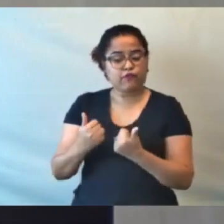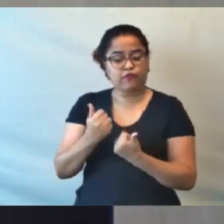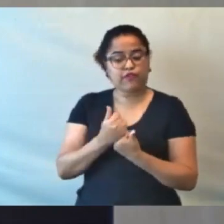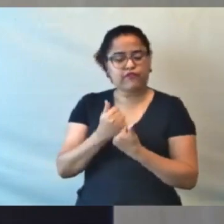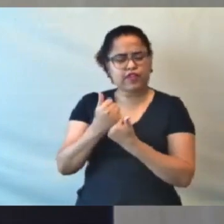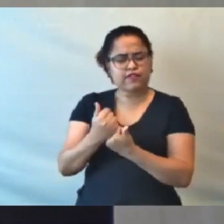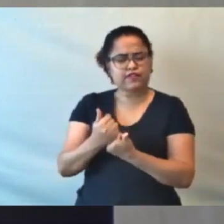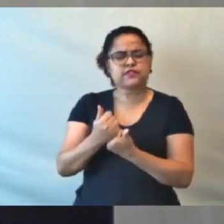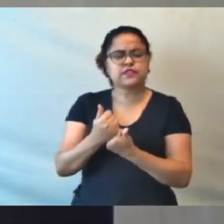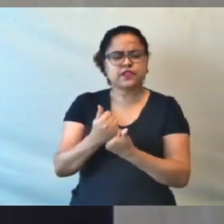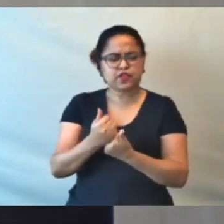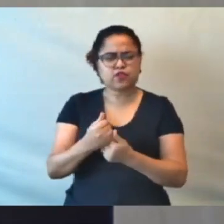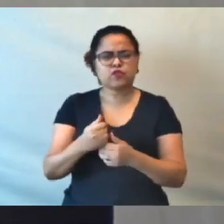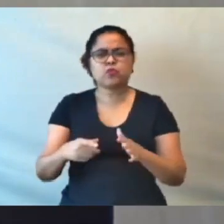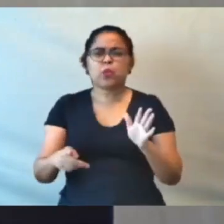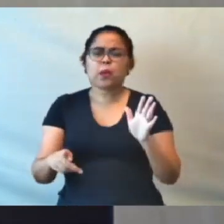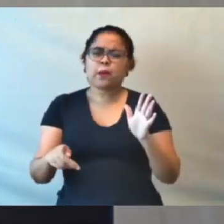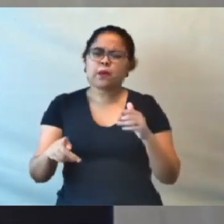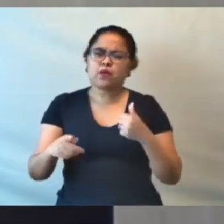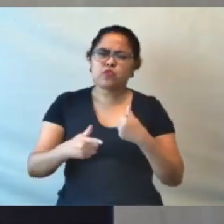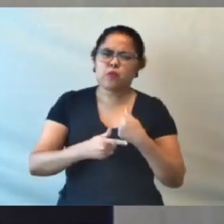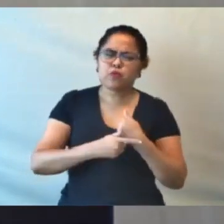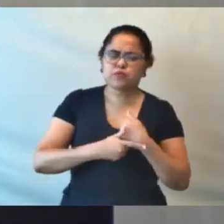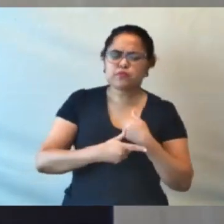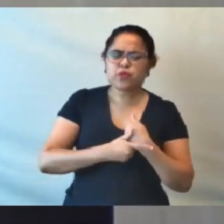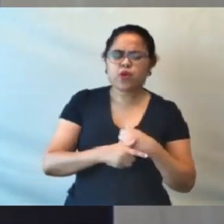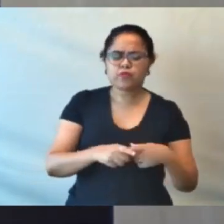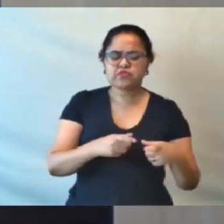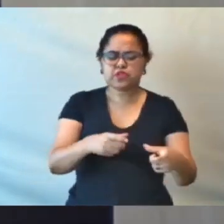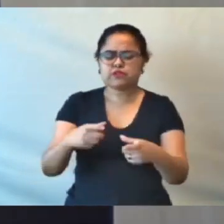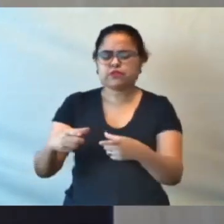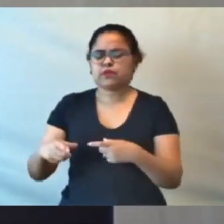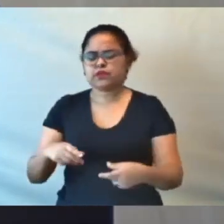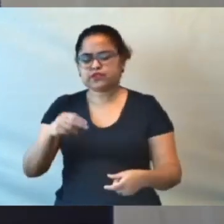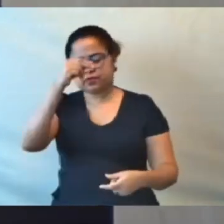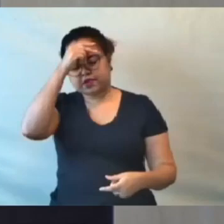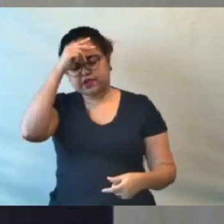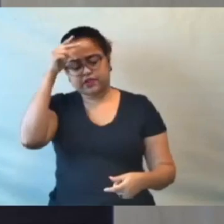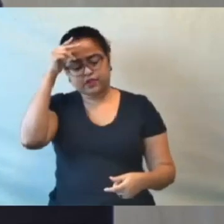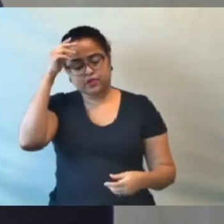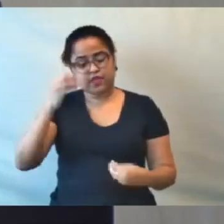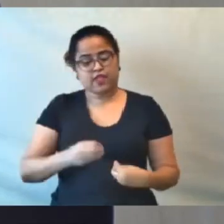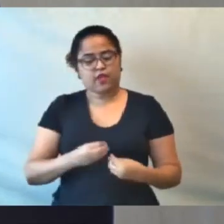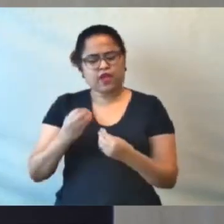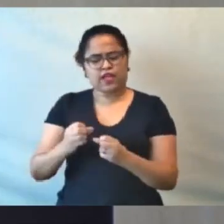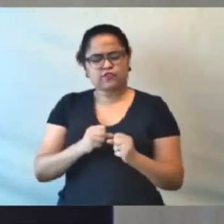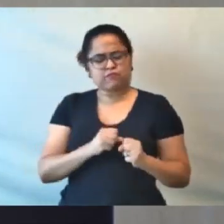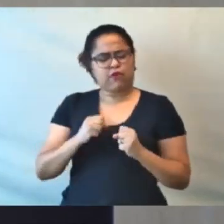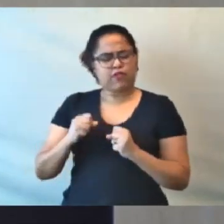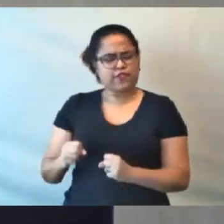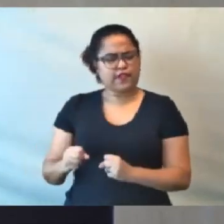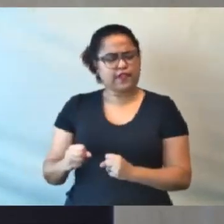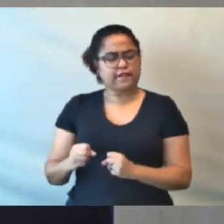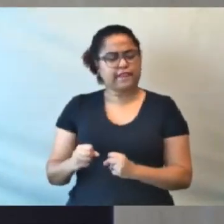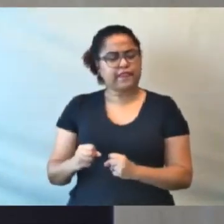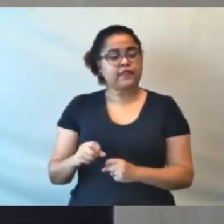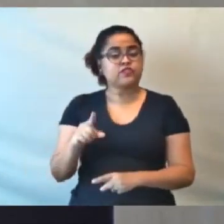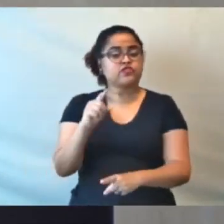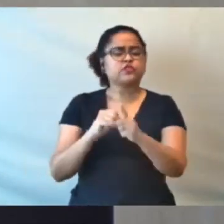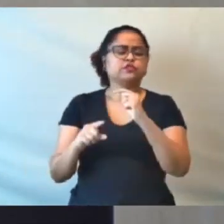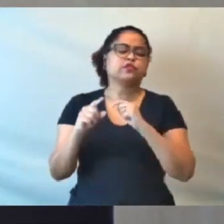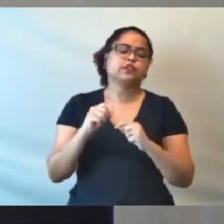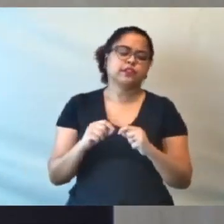da prefeitura e deu a eles um poder, vamos dizer assim, de escolher, porque a nota era dada por eles.